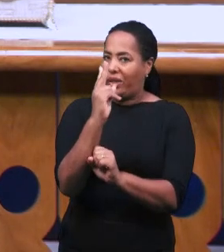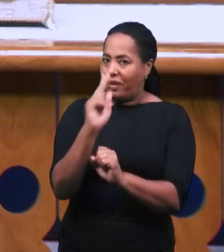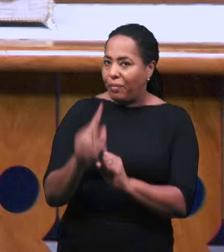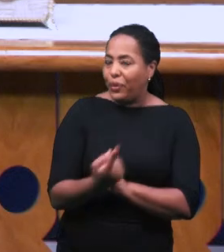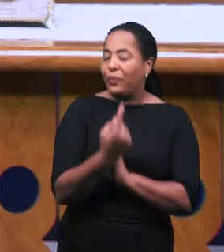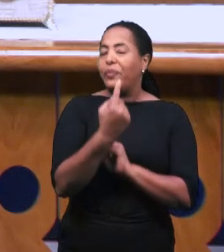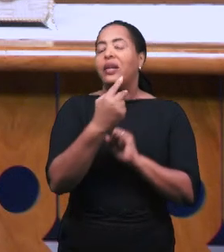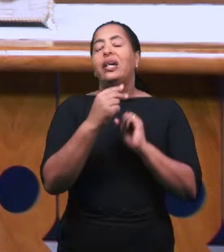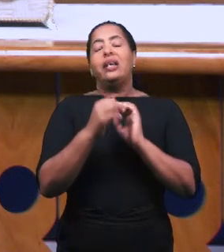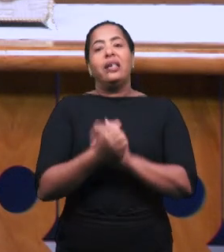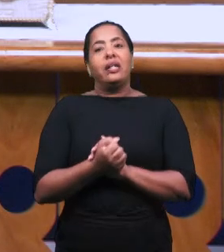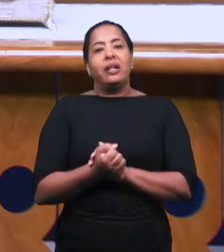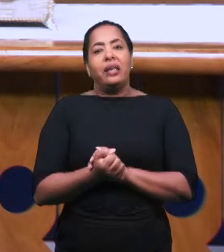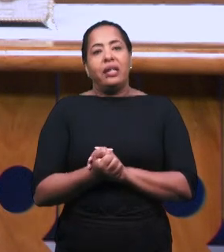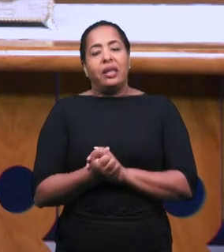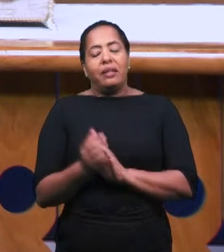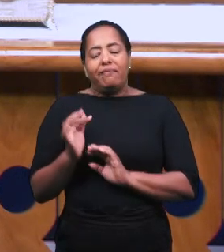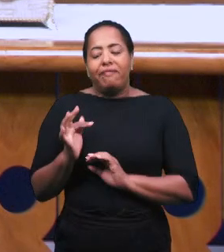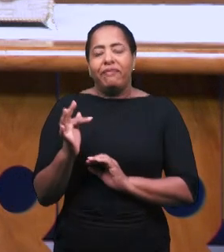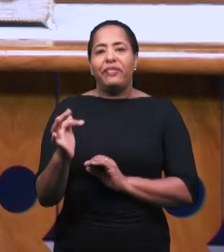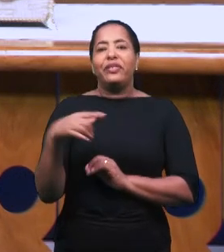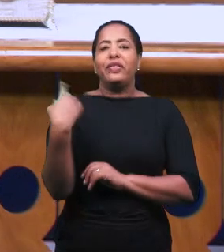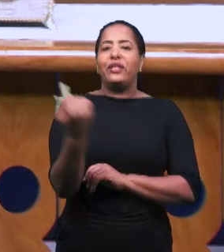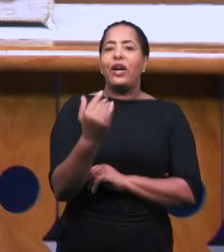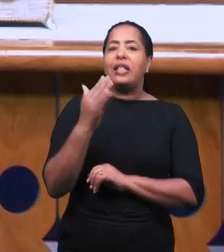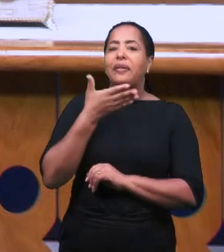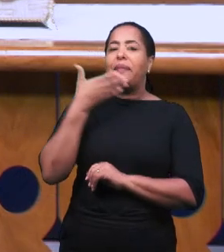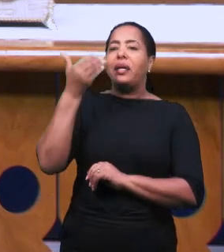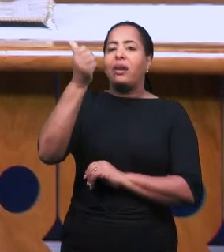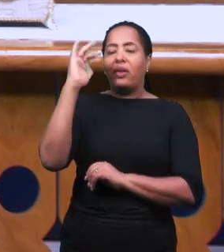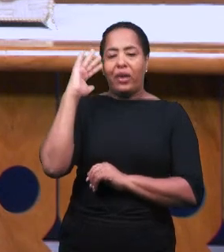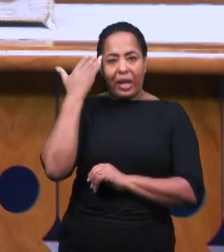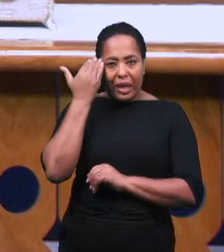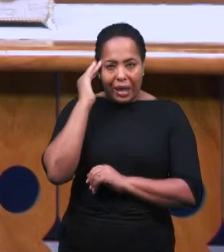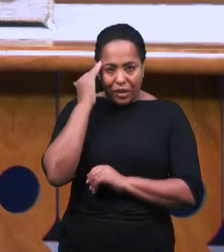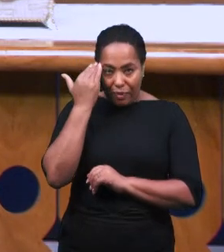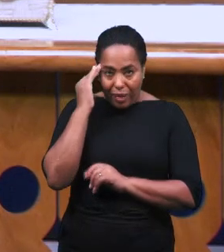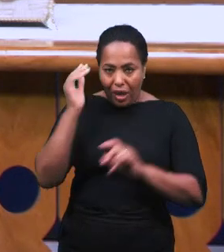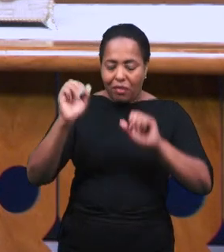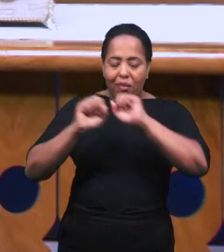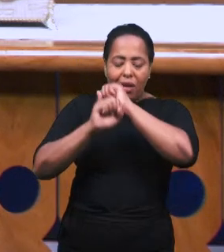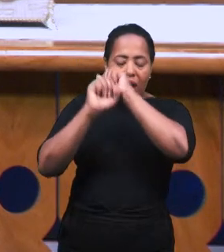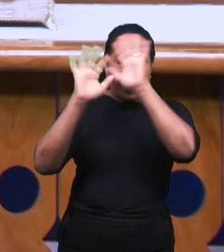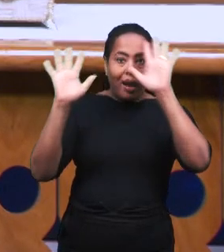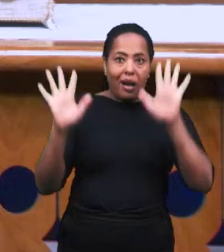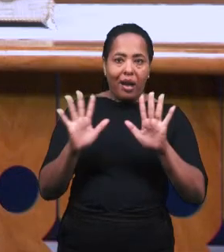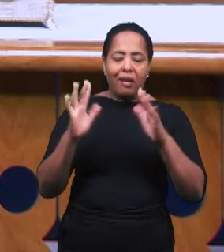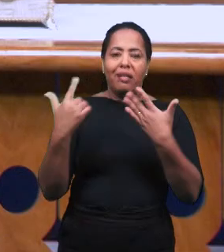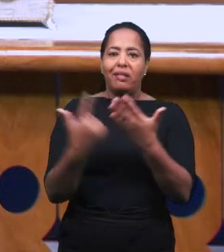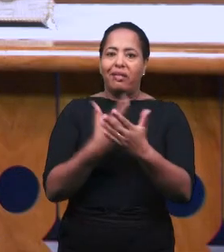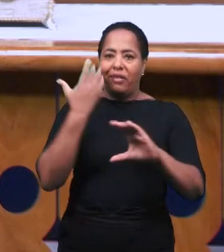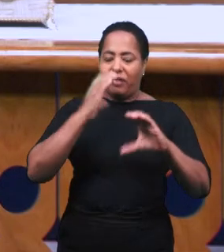estivermos entendendo um pouco mais de Cantares, porque nós estamos ainda